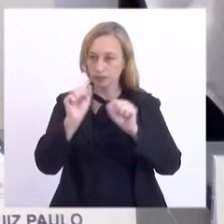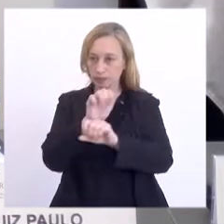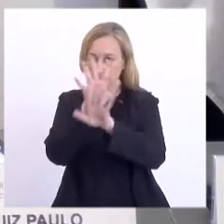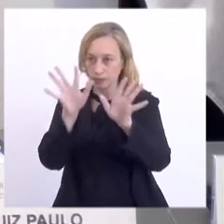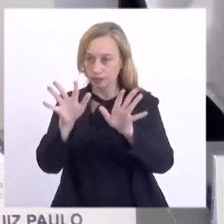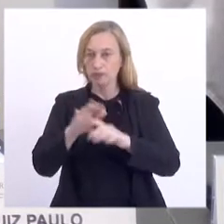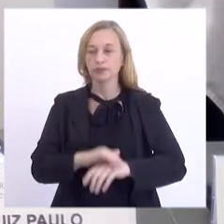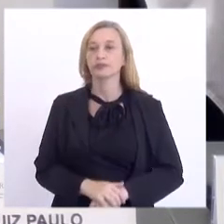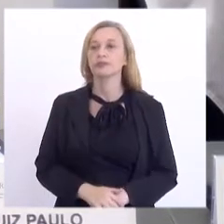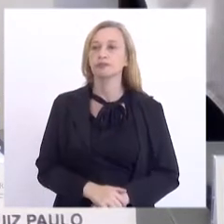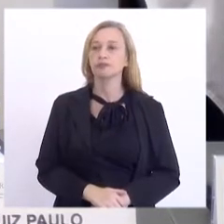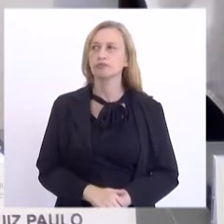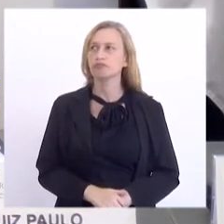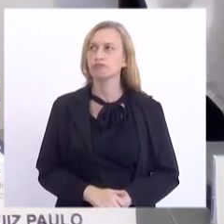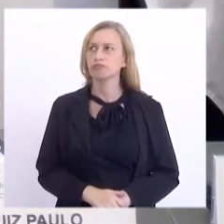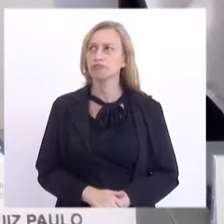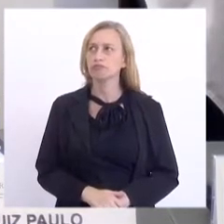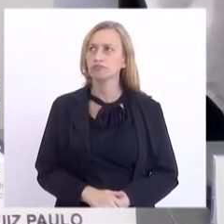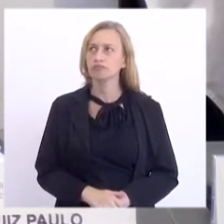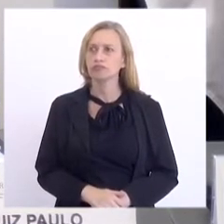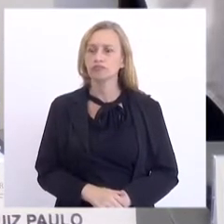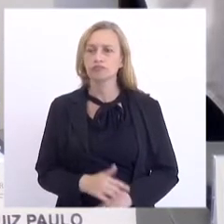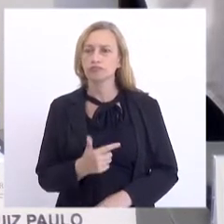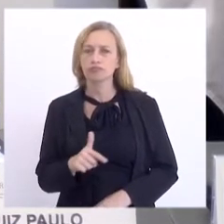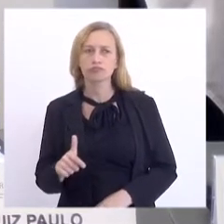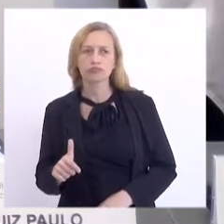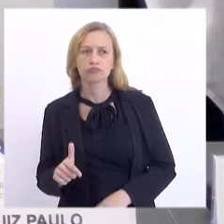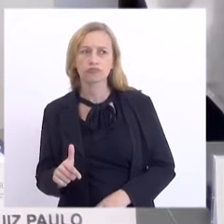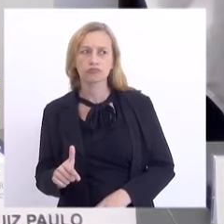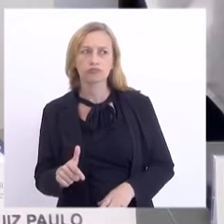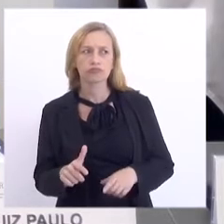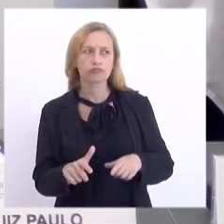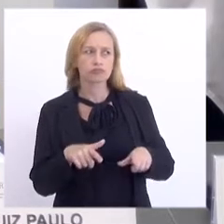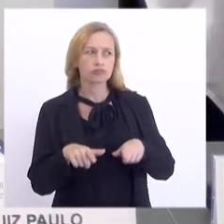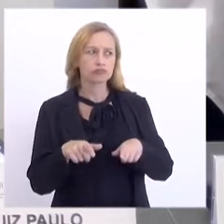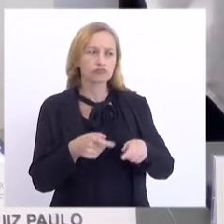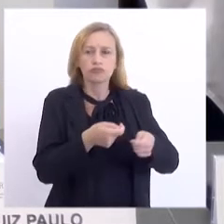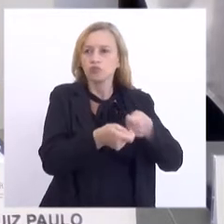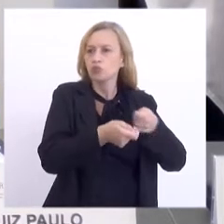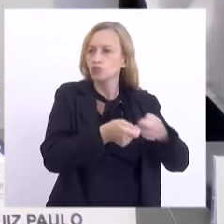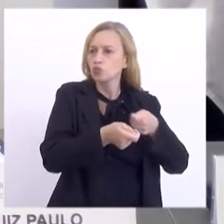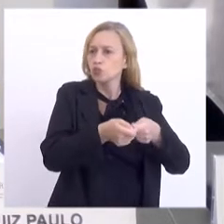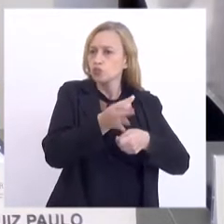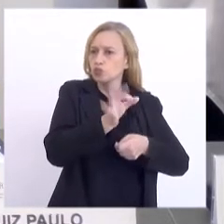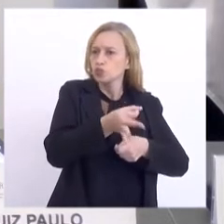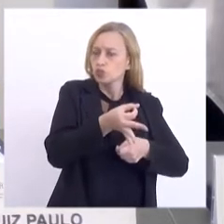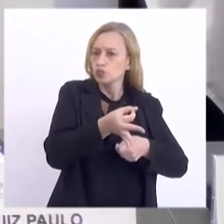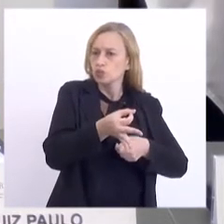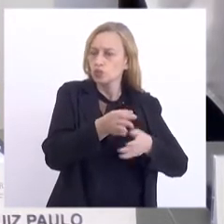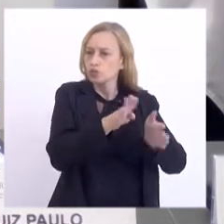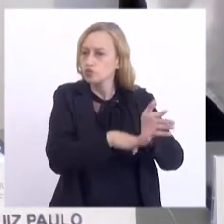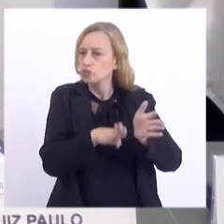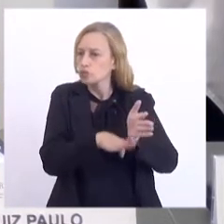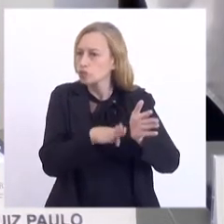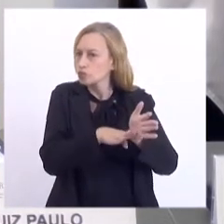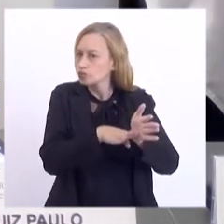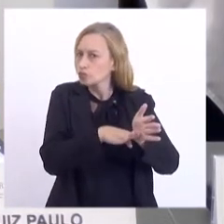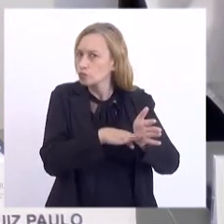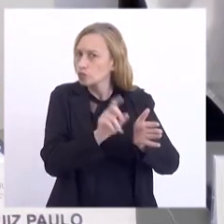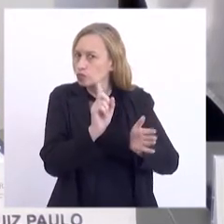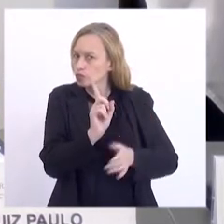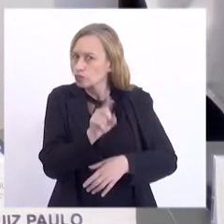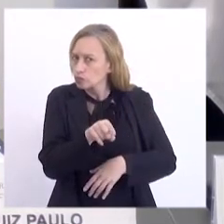e ela não tem nenhuma função de controle efetivo dos gastos